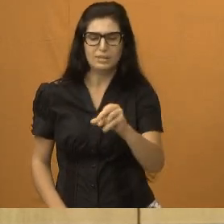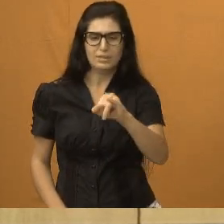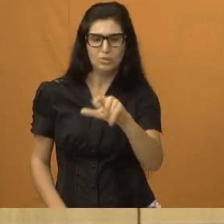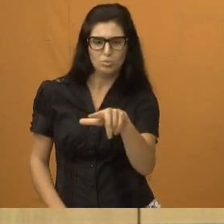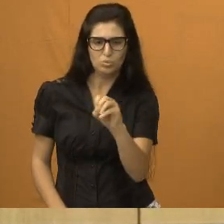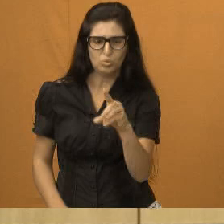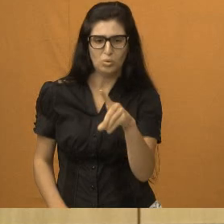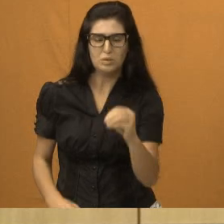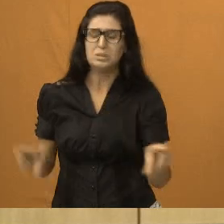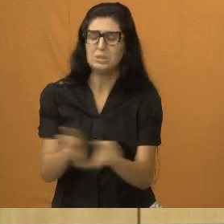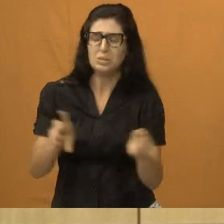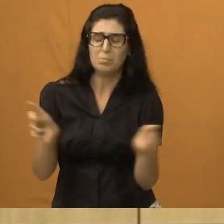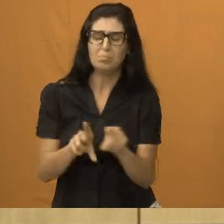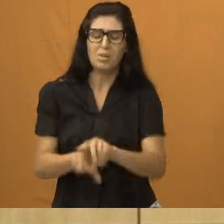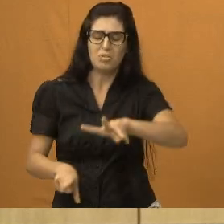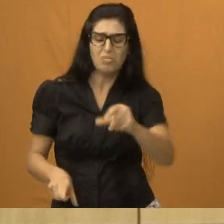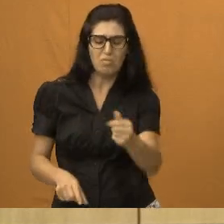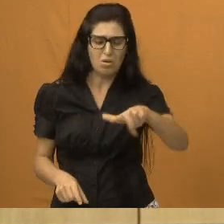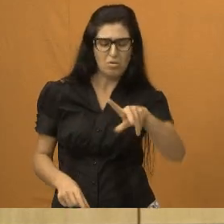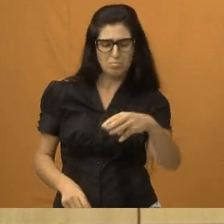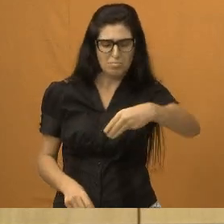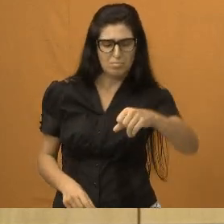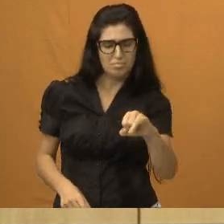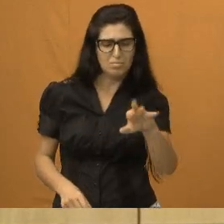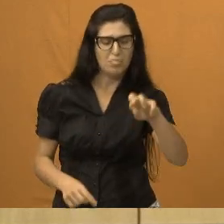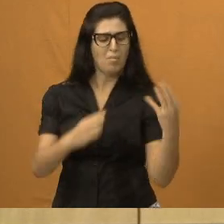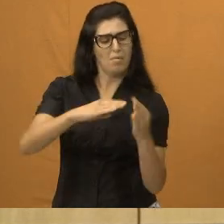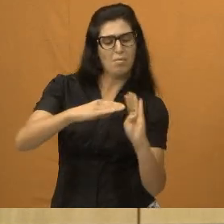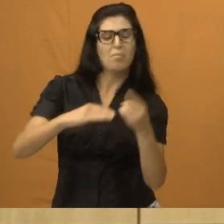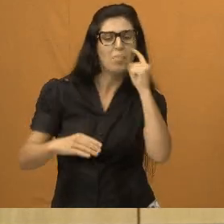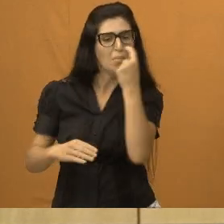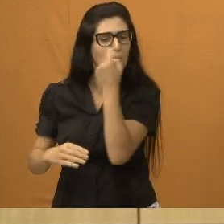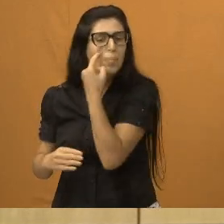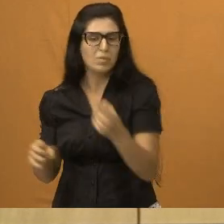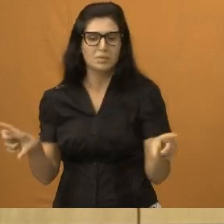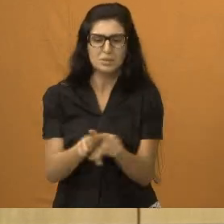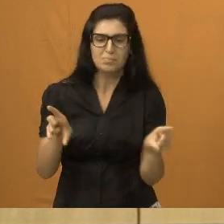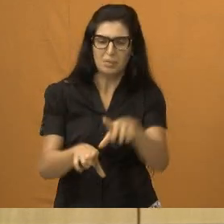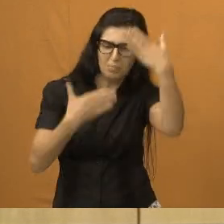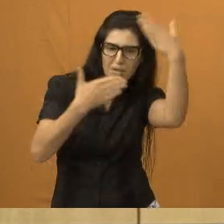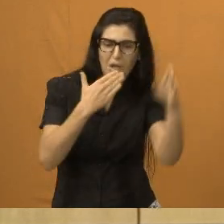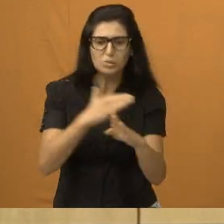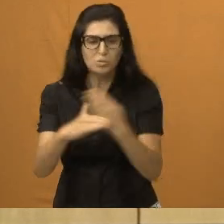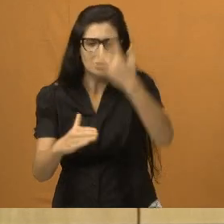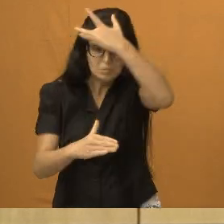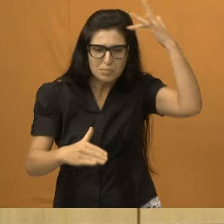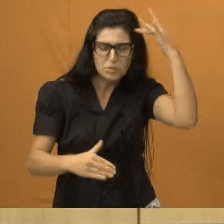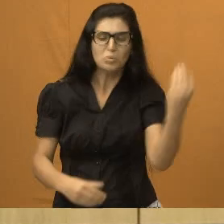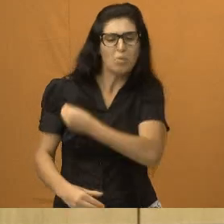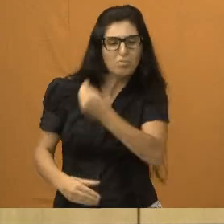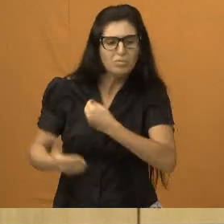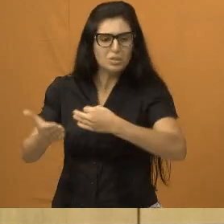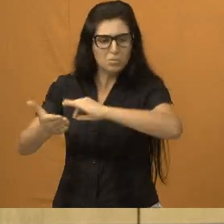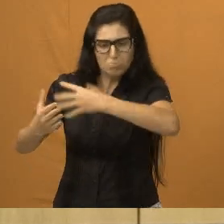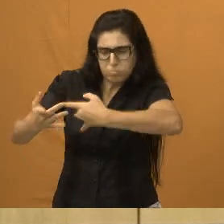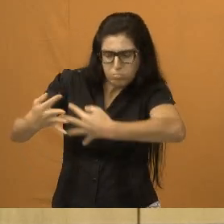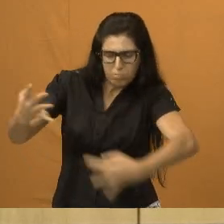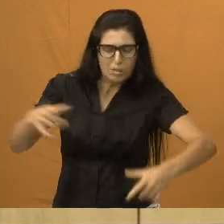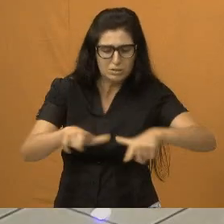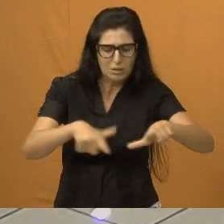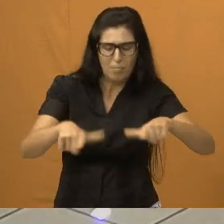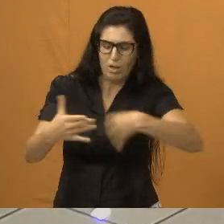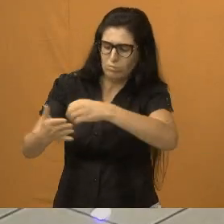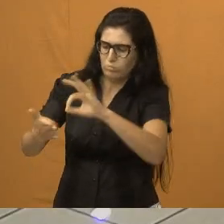Lua. Agradeço também a presença de todos os funcionários da Secretaria de Finanças, o público